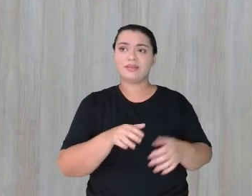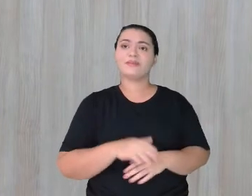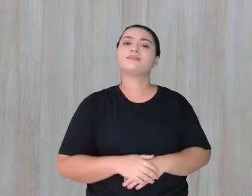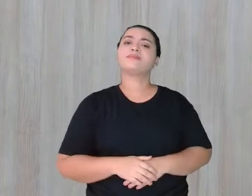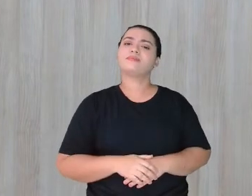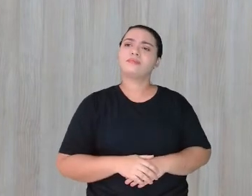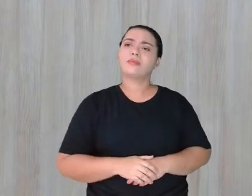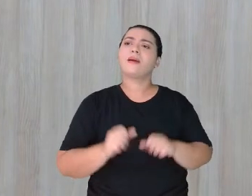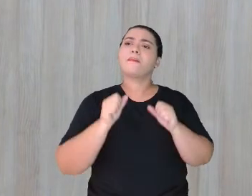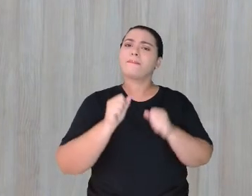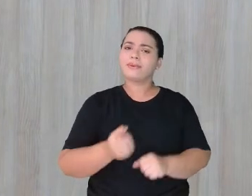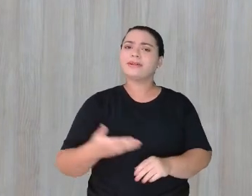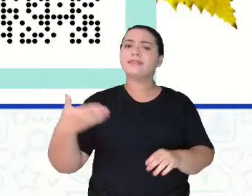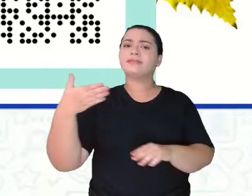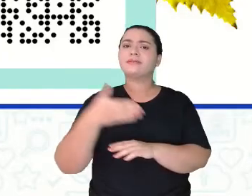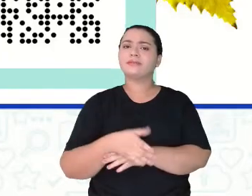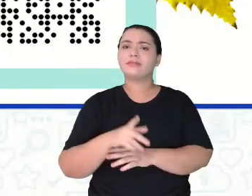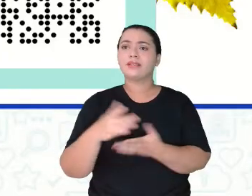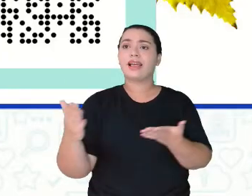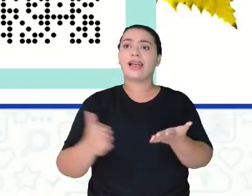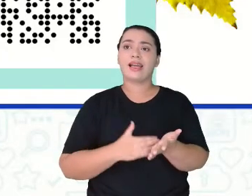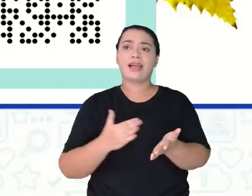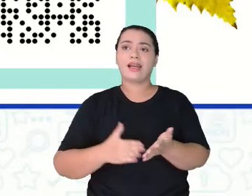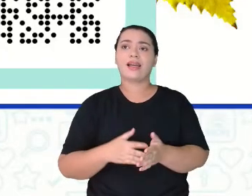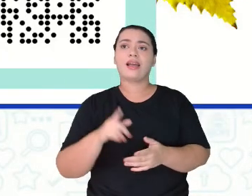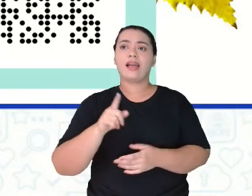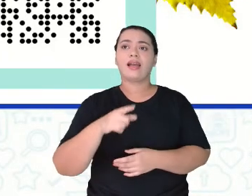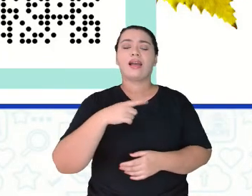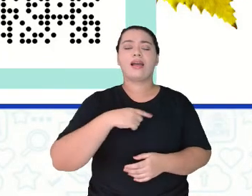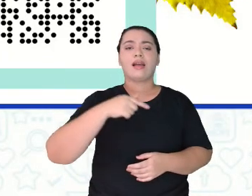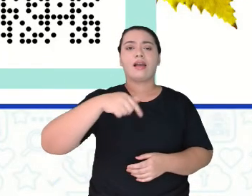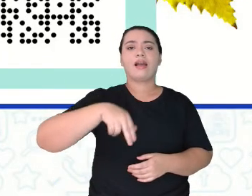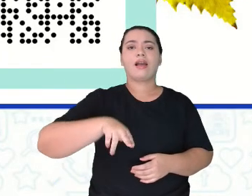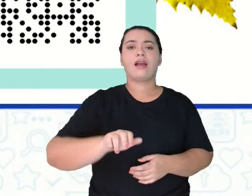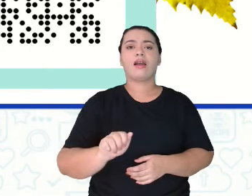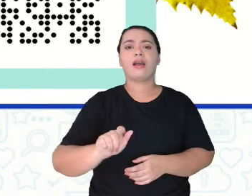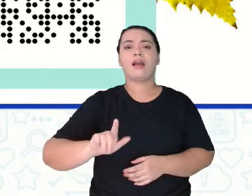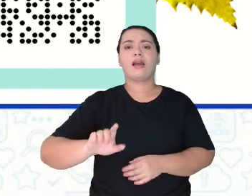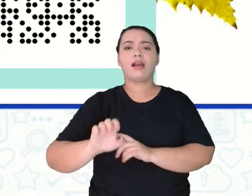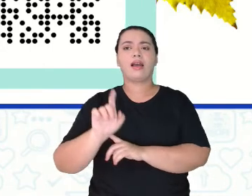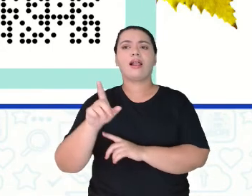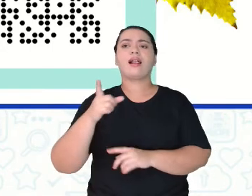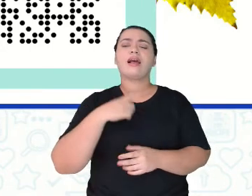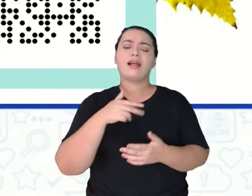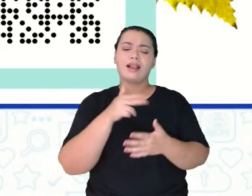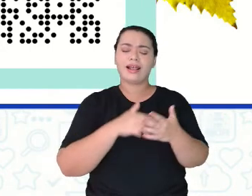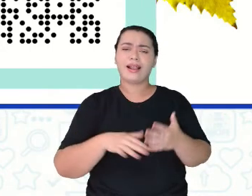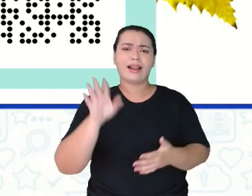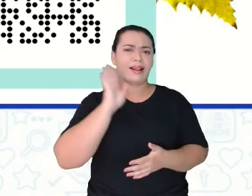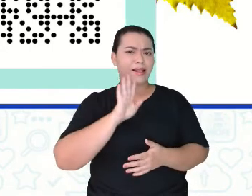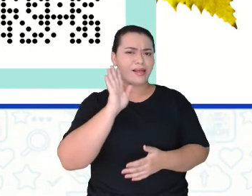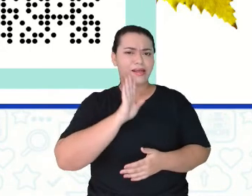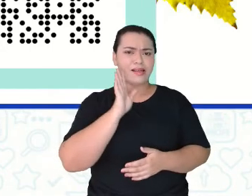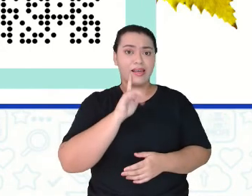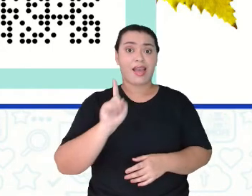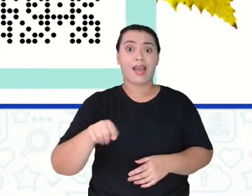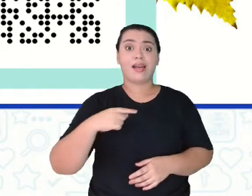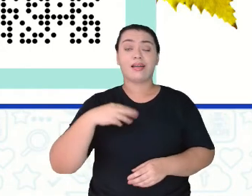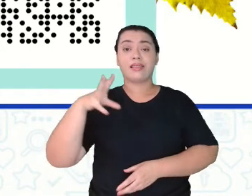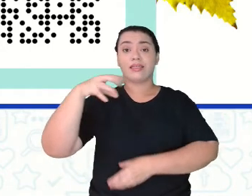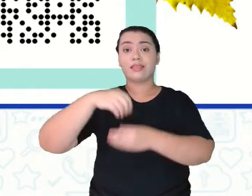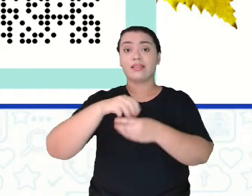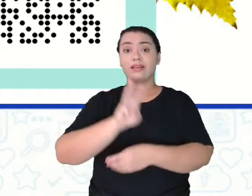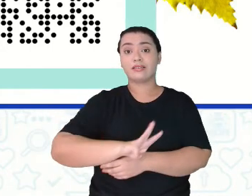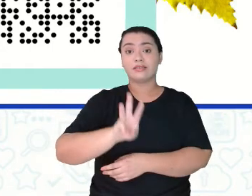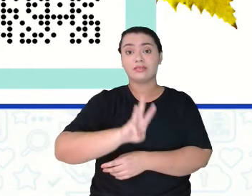podem acessar a revista Qual é, que tem muitas reportagens incríveis e legais lá na árvore do livro. Tá